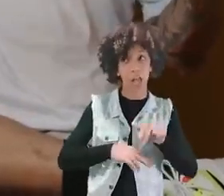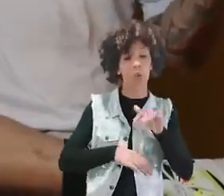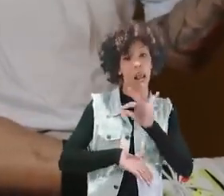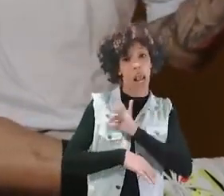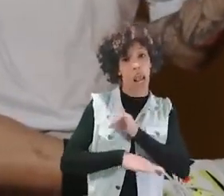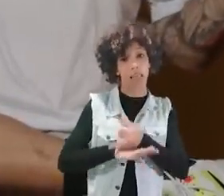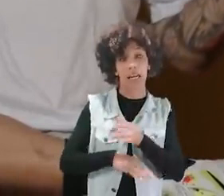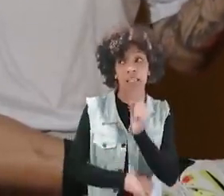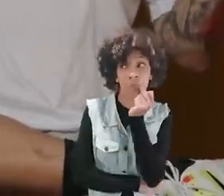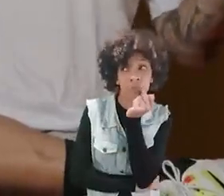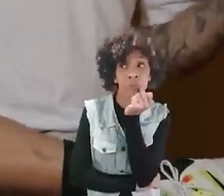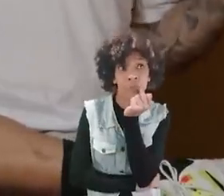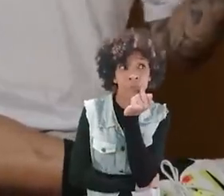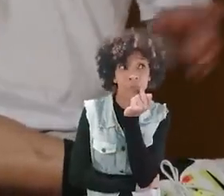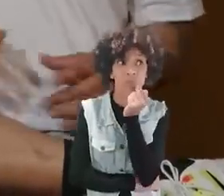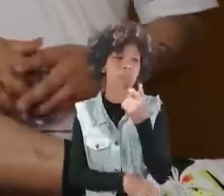sentado né